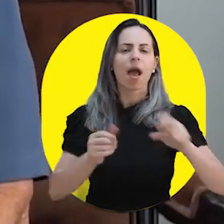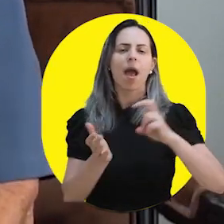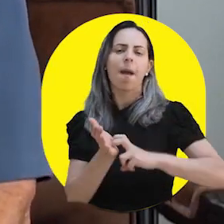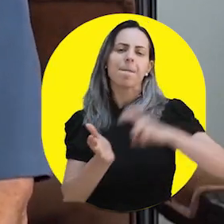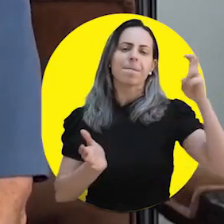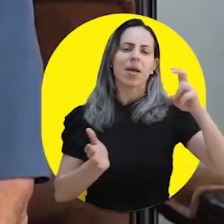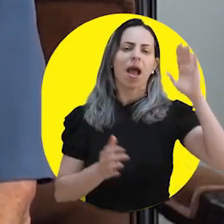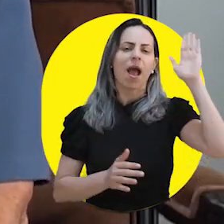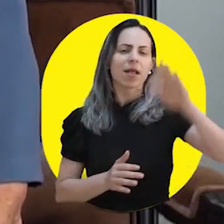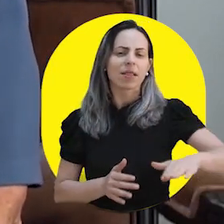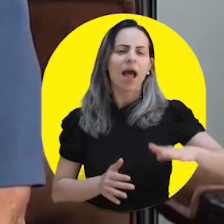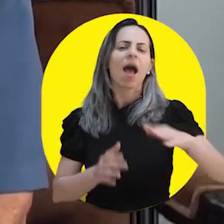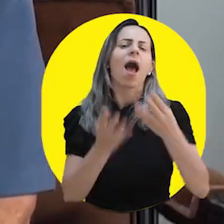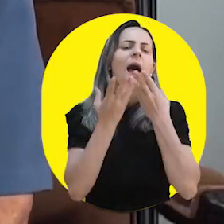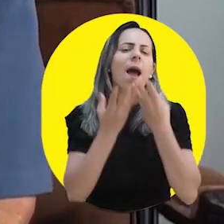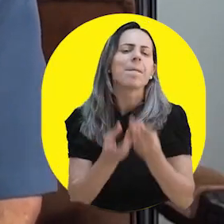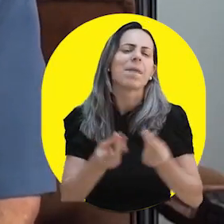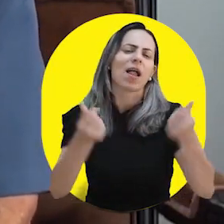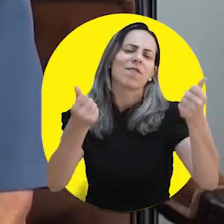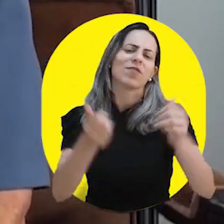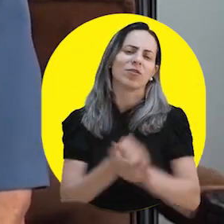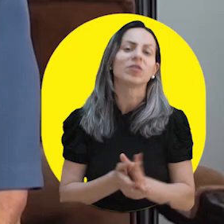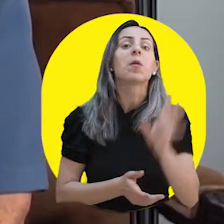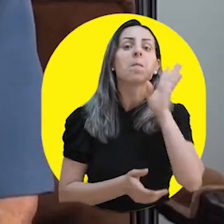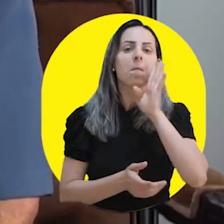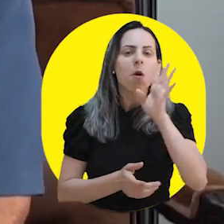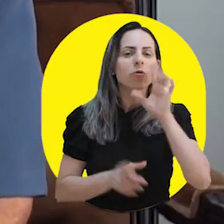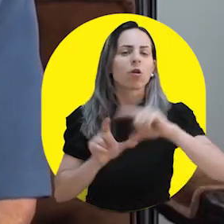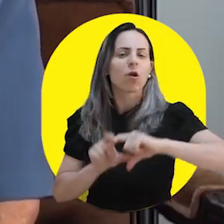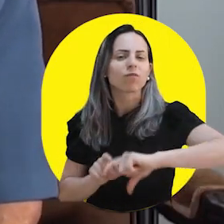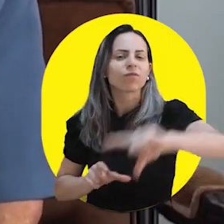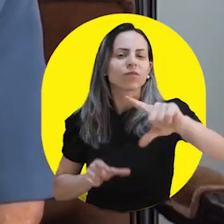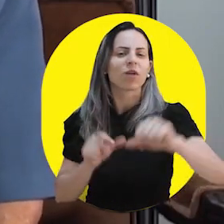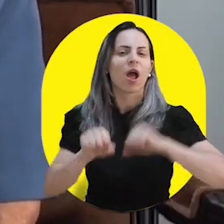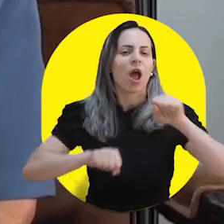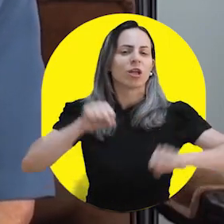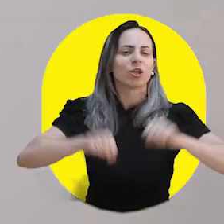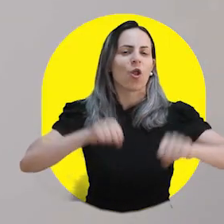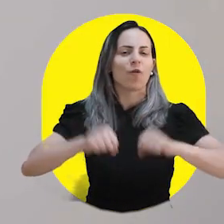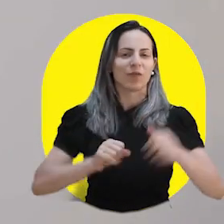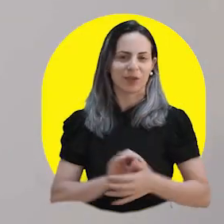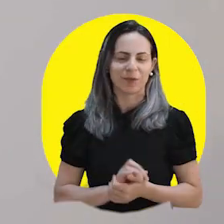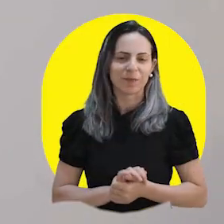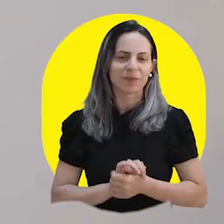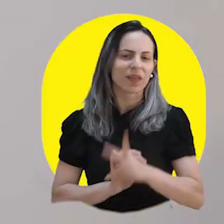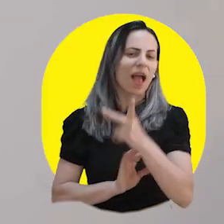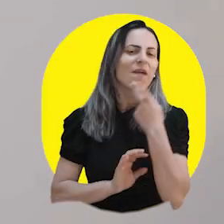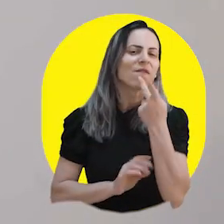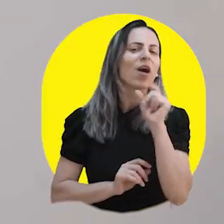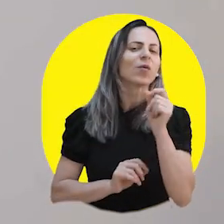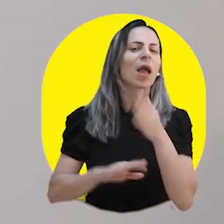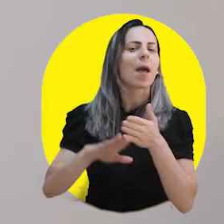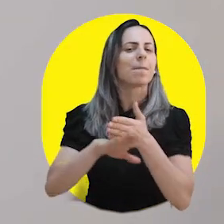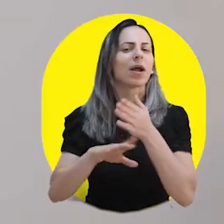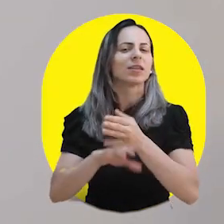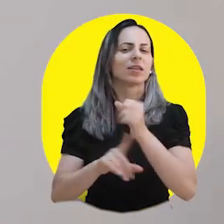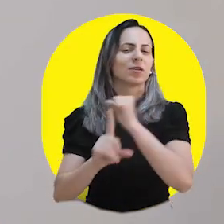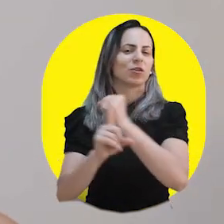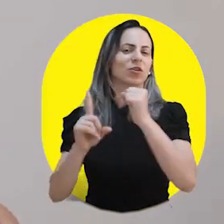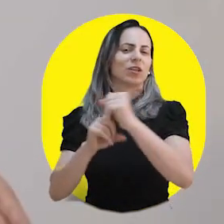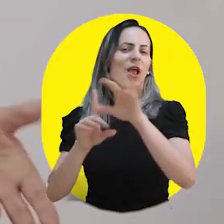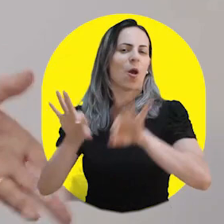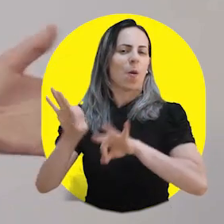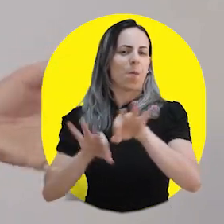e à tarde é maravilhoso. Então, é muito legal a ciclovia mesmo, também concordo. E a senhora falou que participa dos